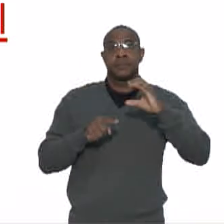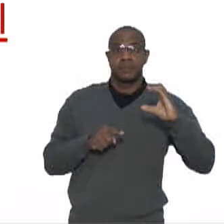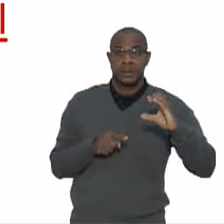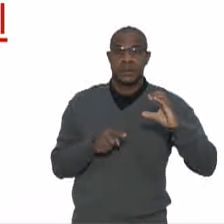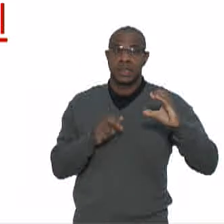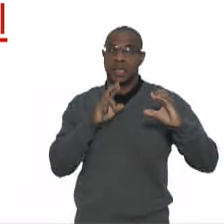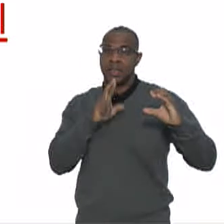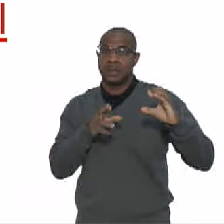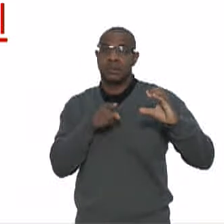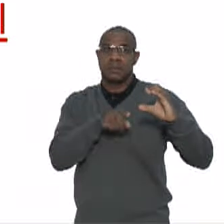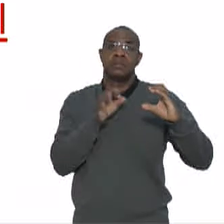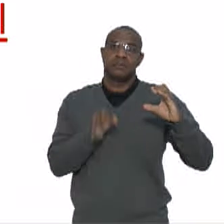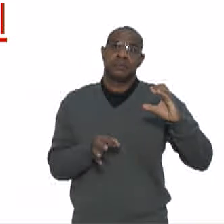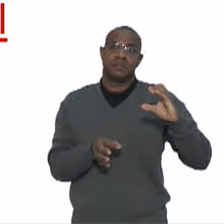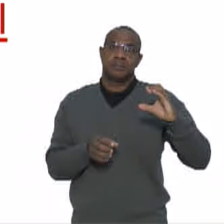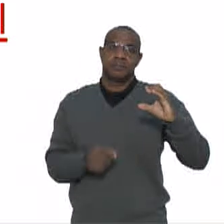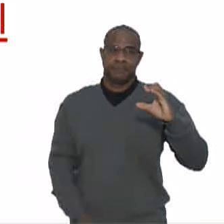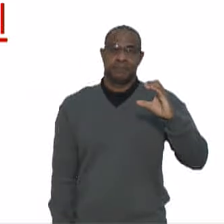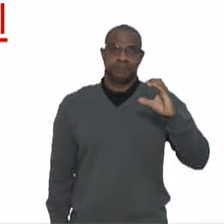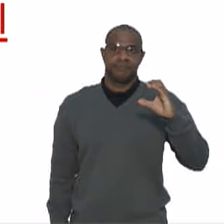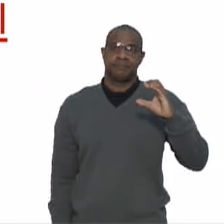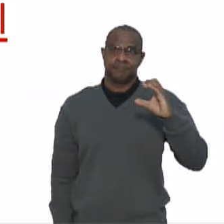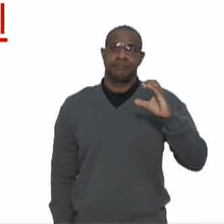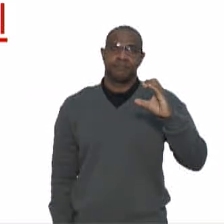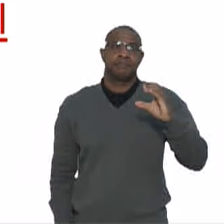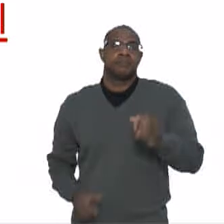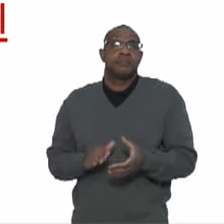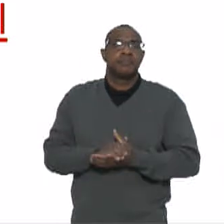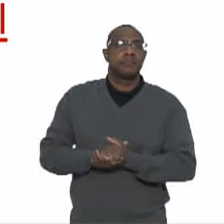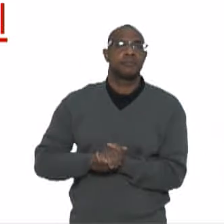alternativa positiva para o